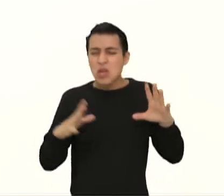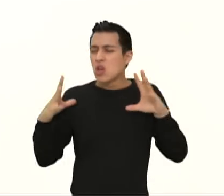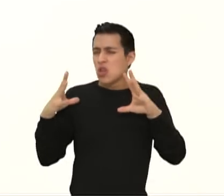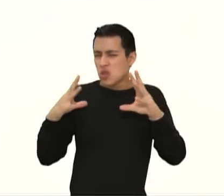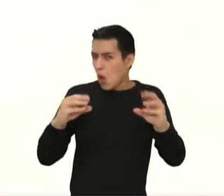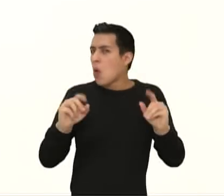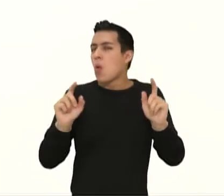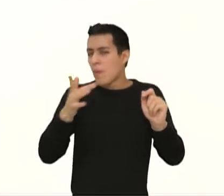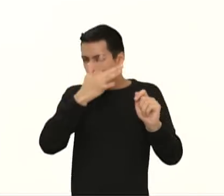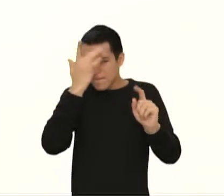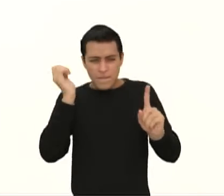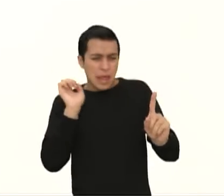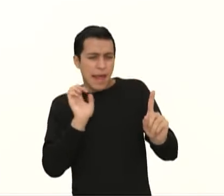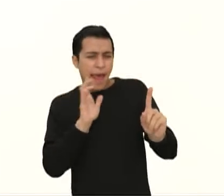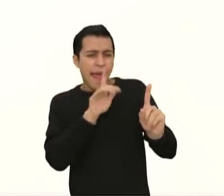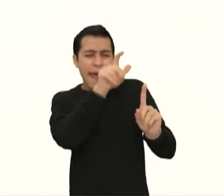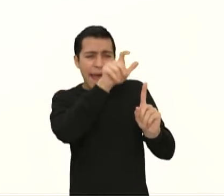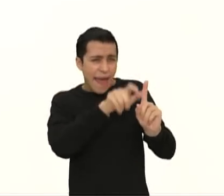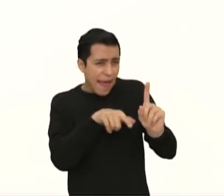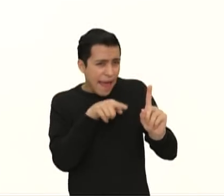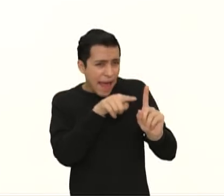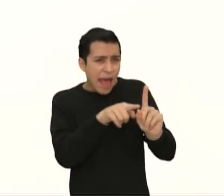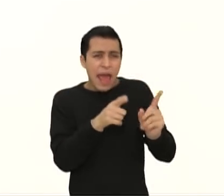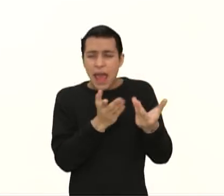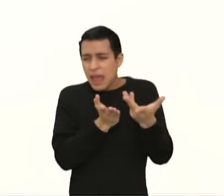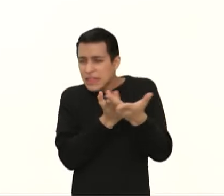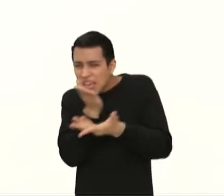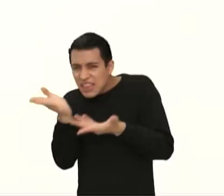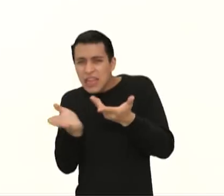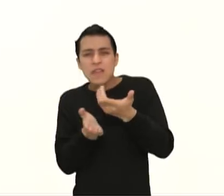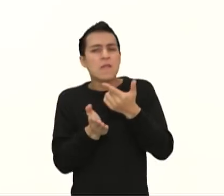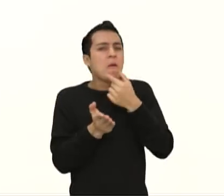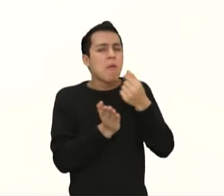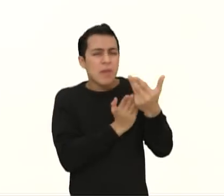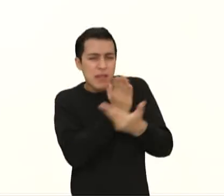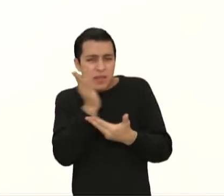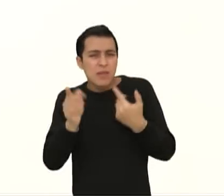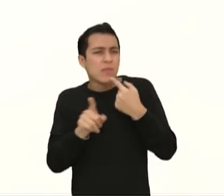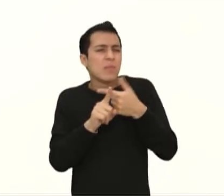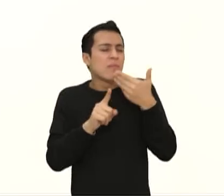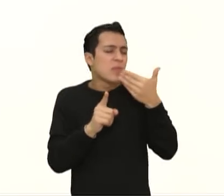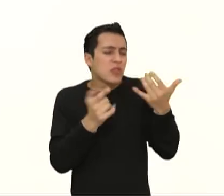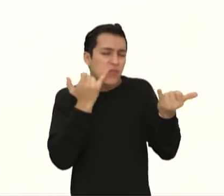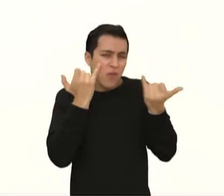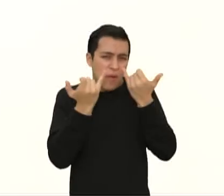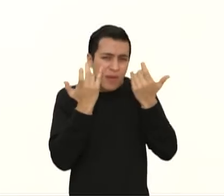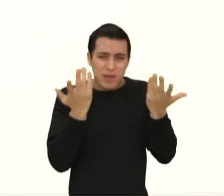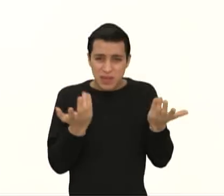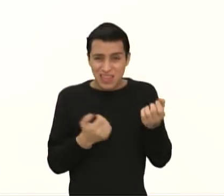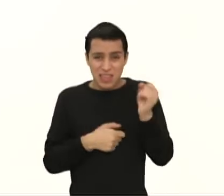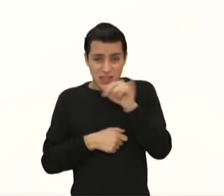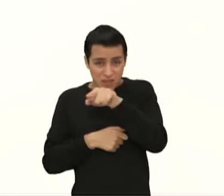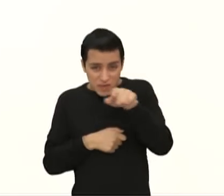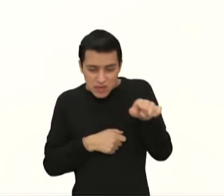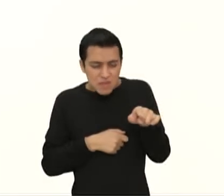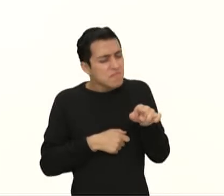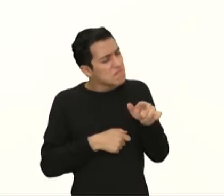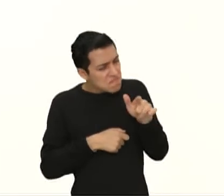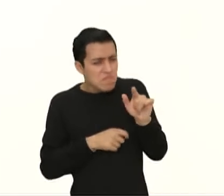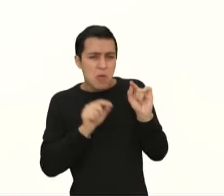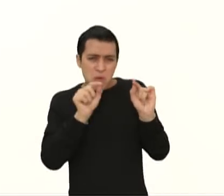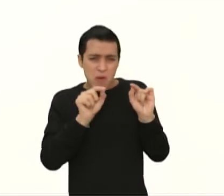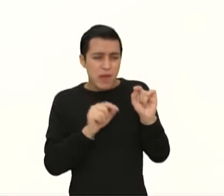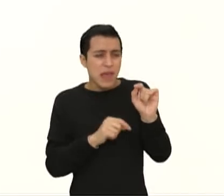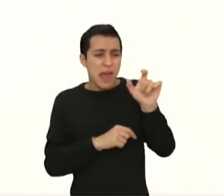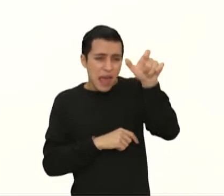se dirigiram àquela atendente ou àquele atendente para pedir informações. Se você considerou aqui